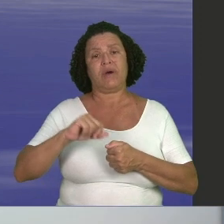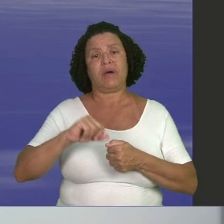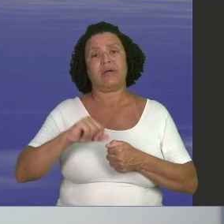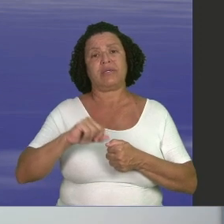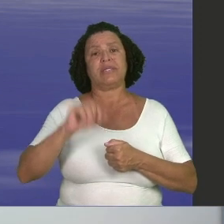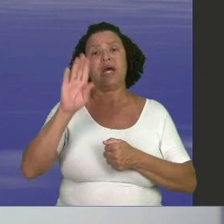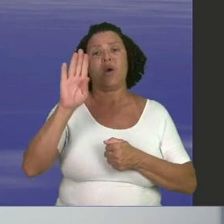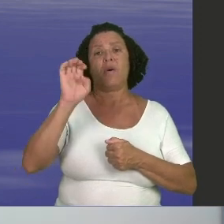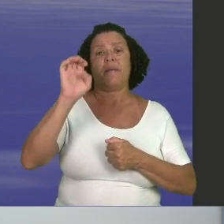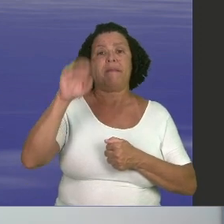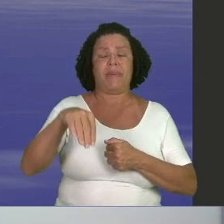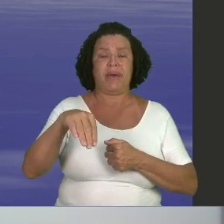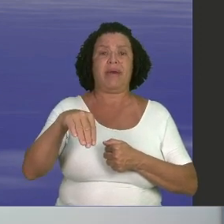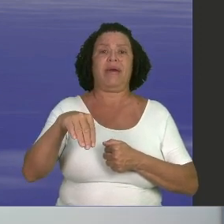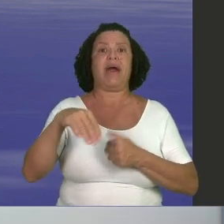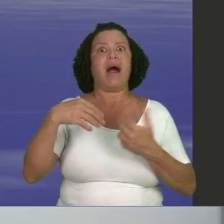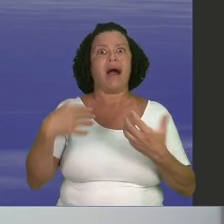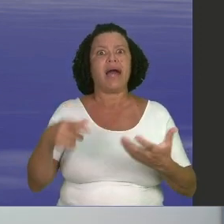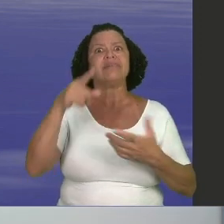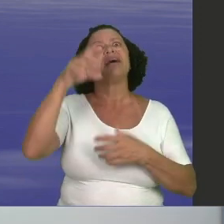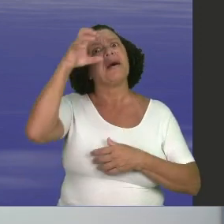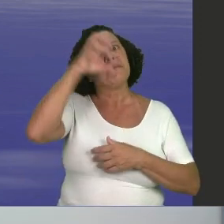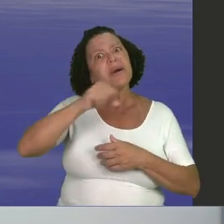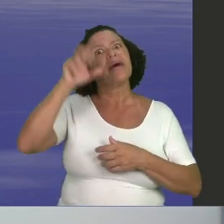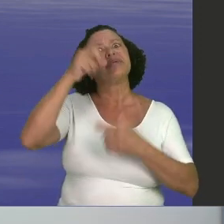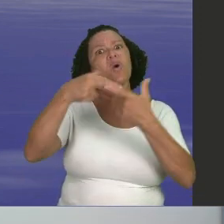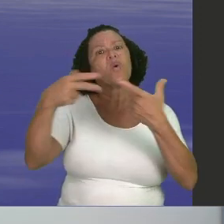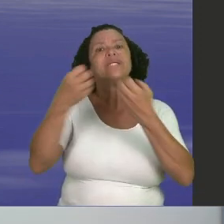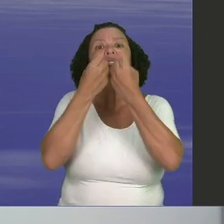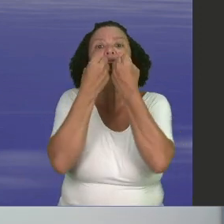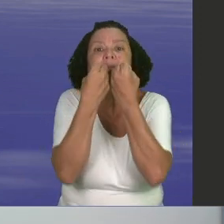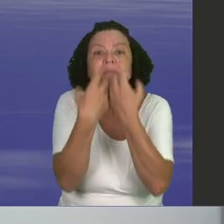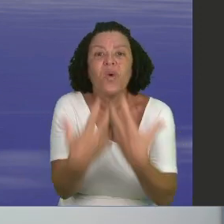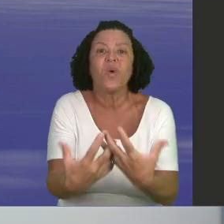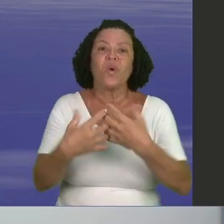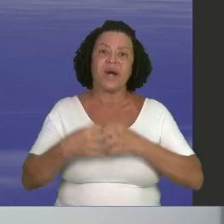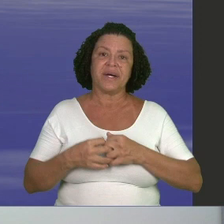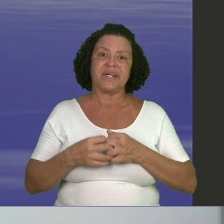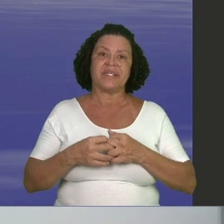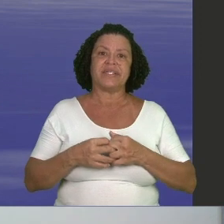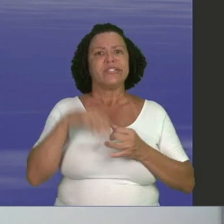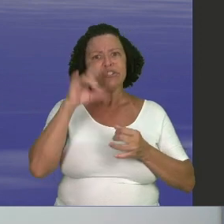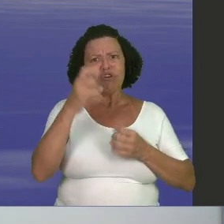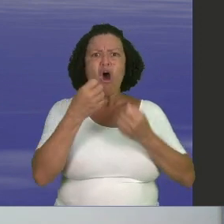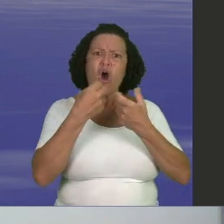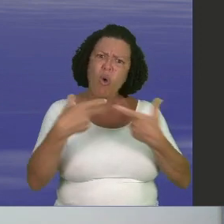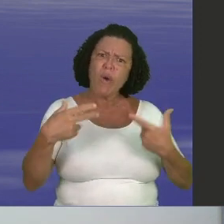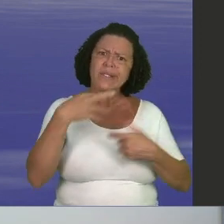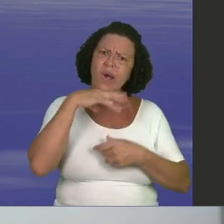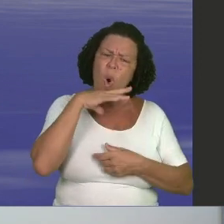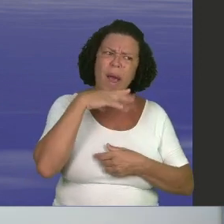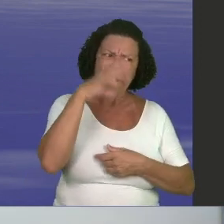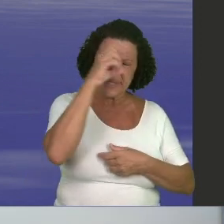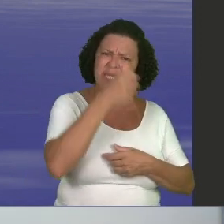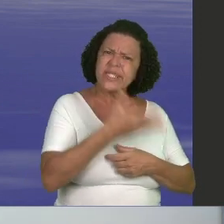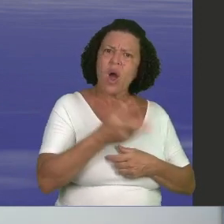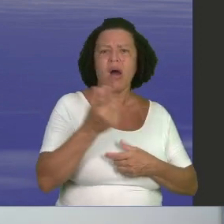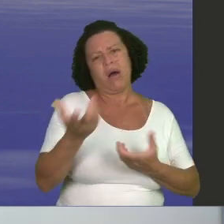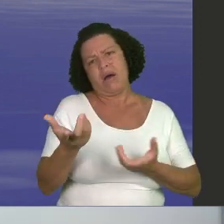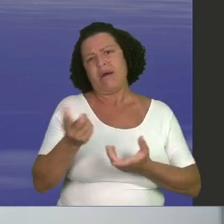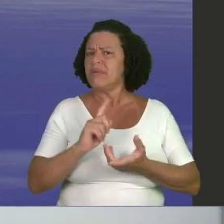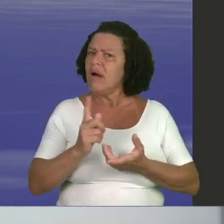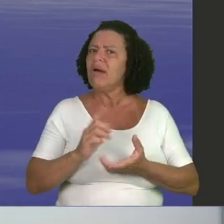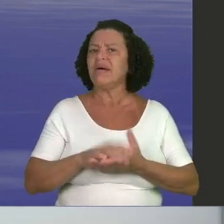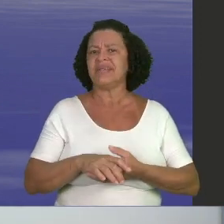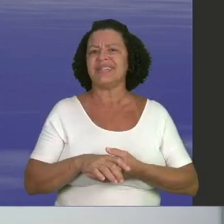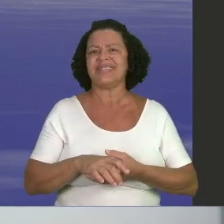bem e com isso estar aprendendo com coisas boas. Você não precisa aprender só com coisas ruins, senão a vida seria muito ruim.